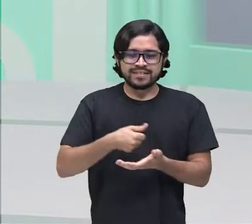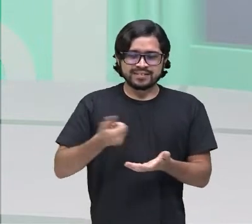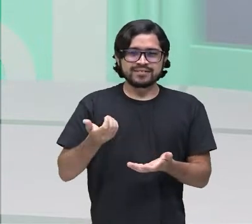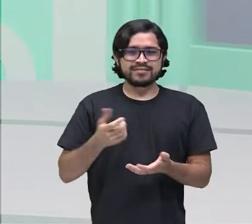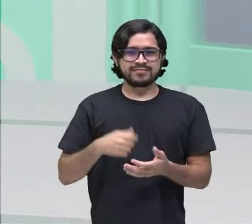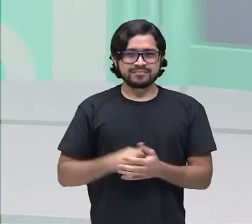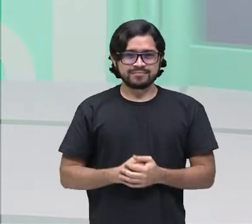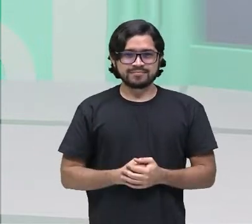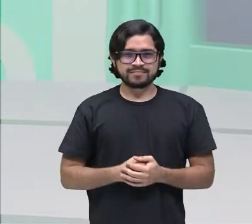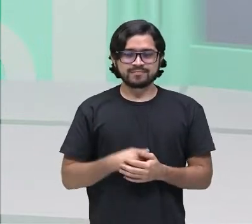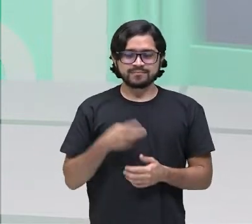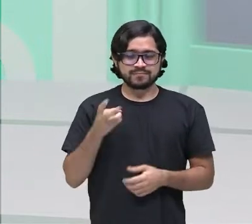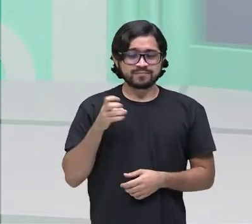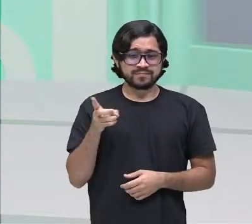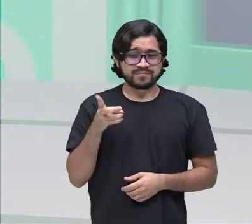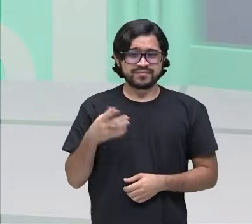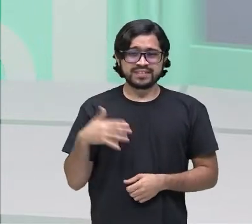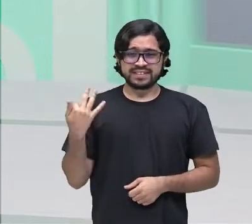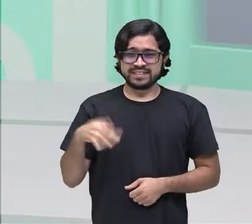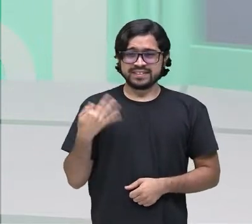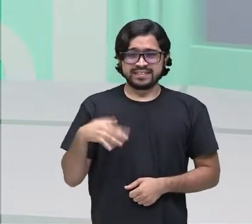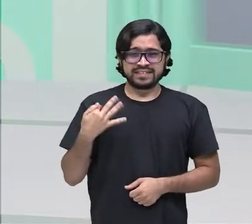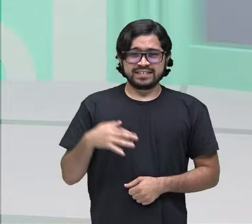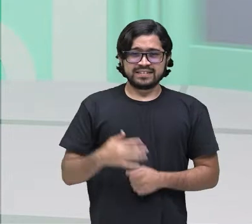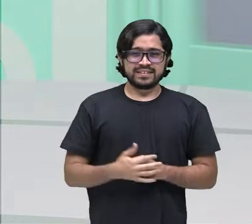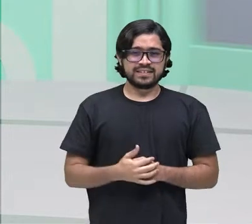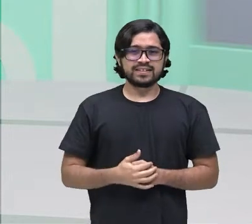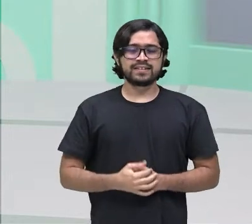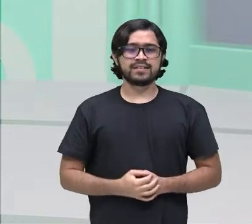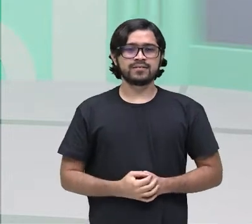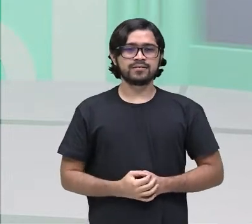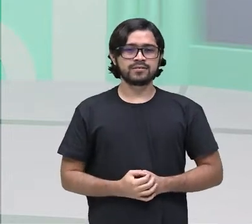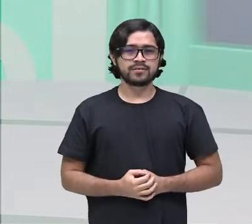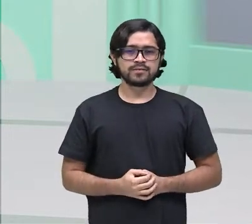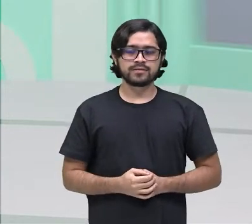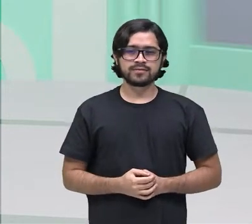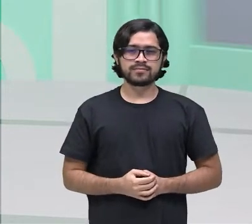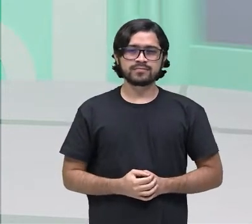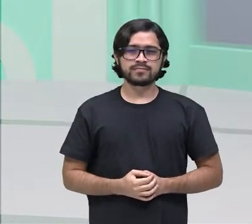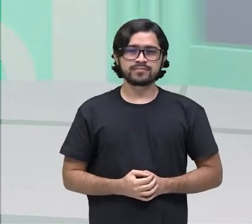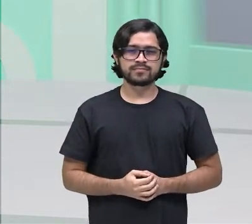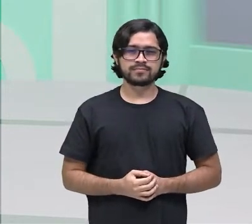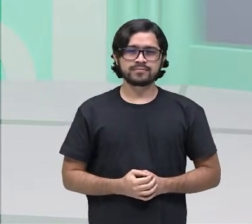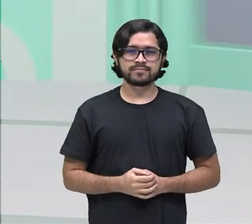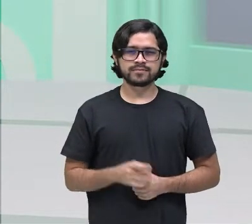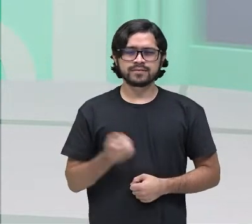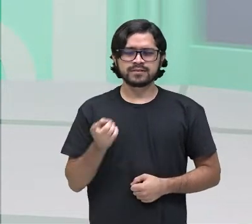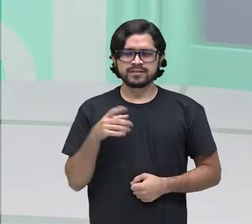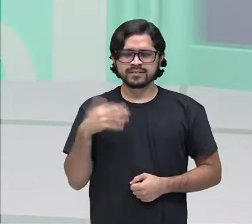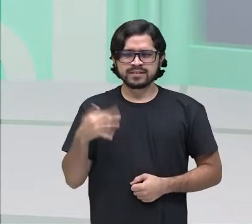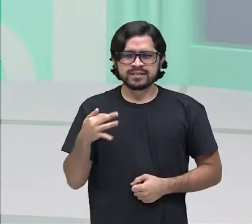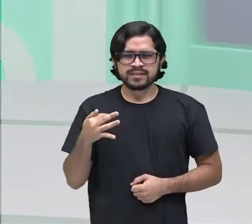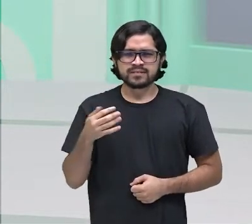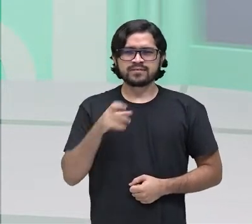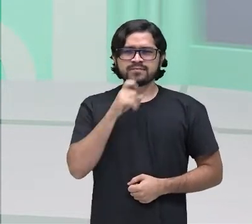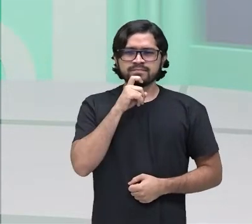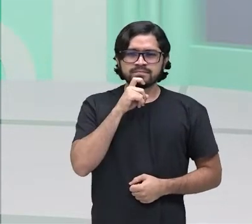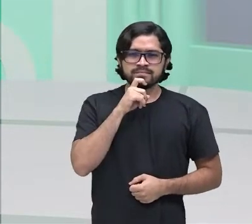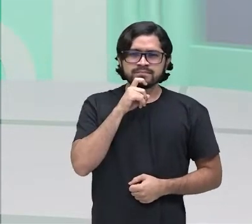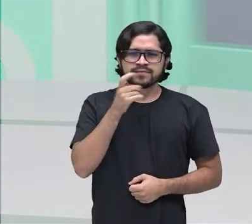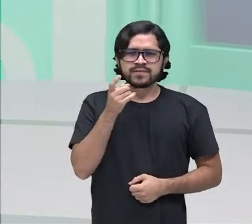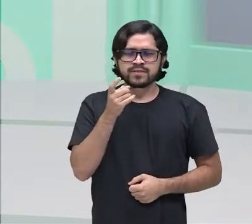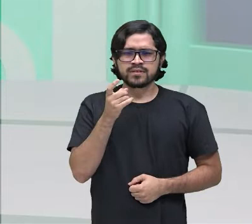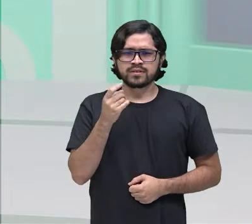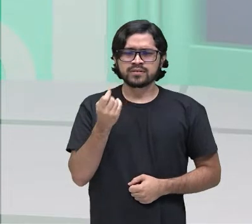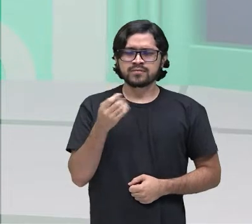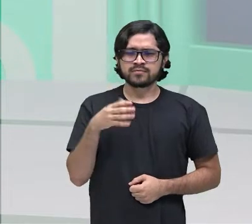quente. E essa queimadura dói bastante, né? Essa dor da queimadura, o frio, o sinal vermelho e o cheiro